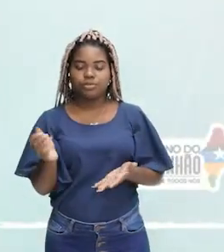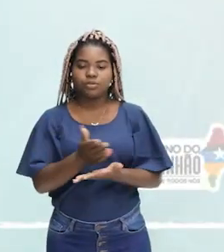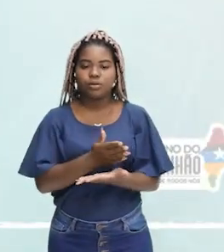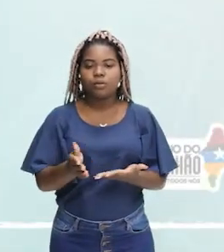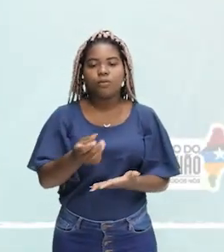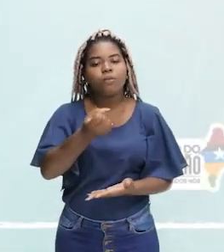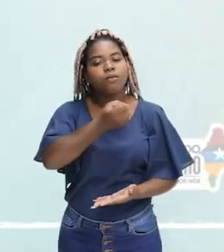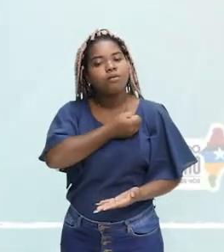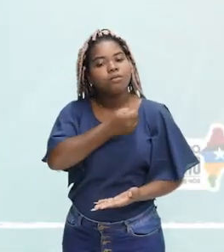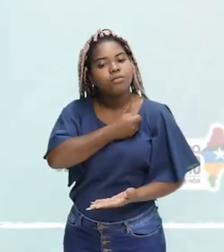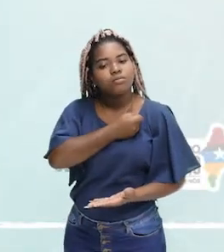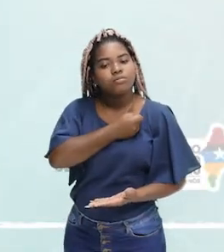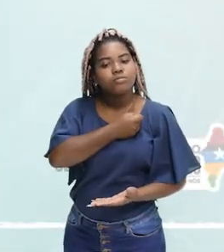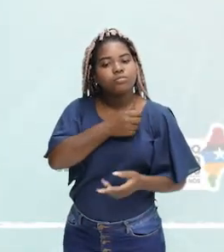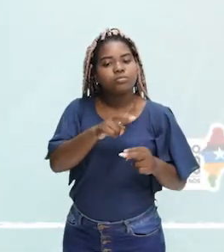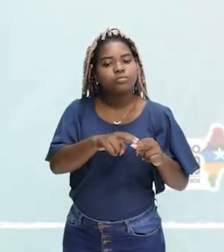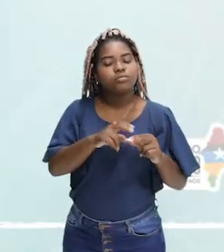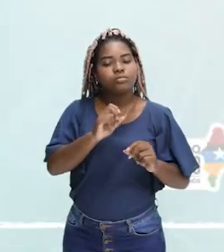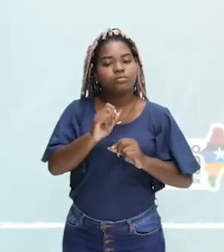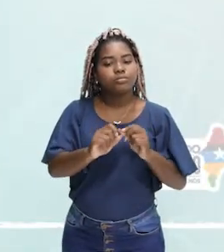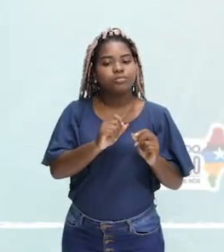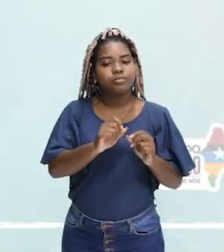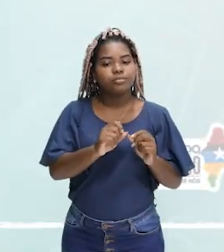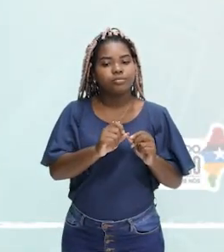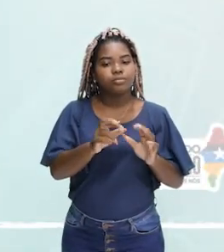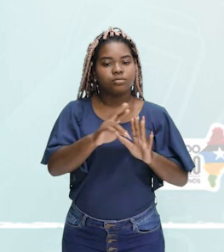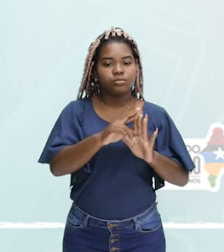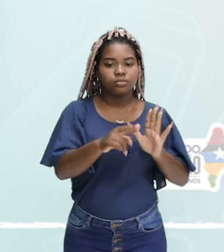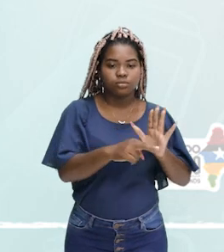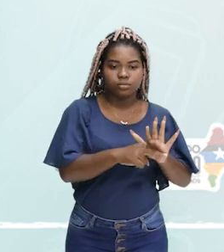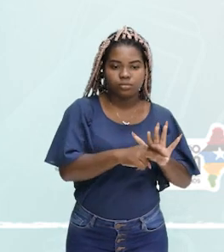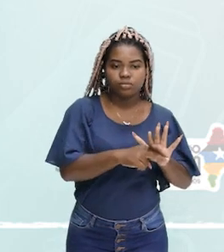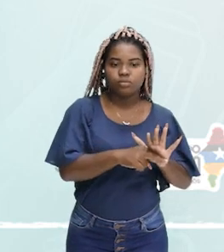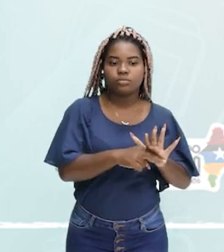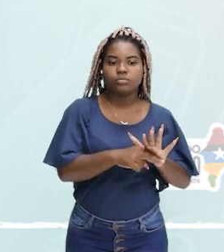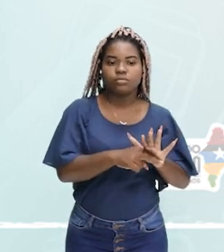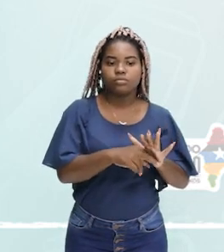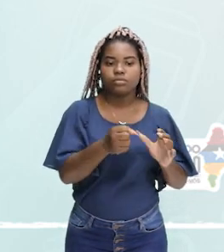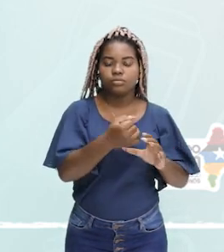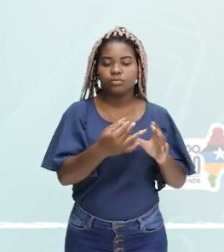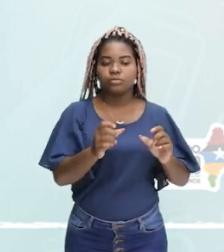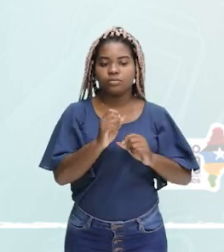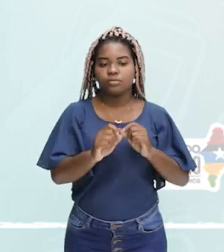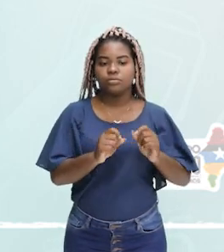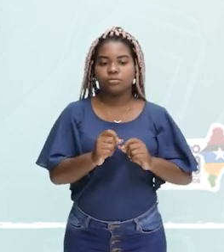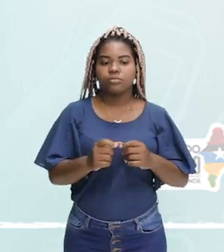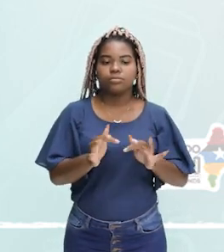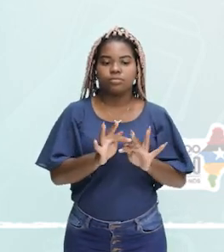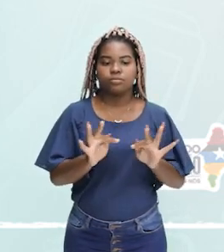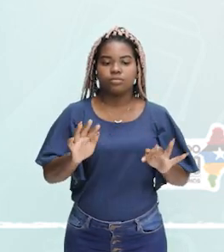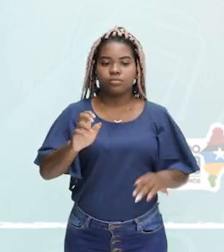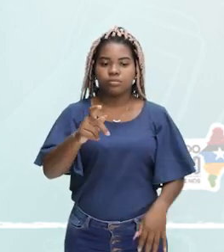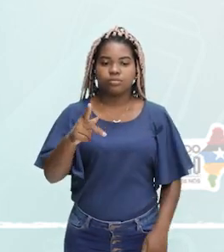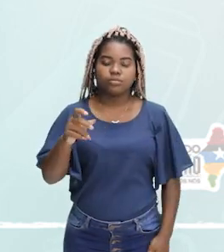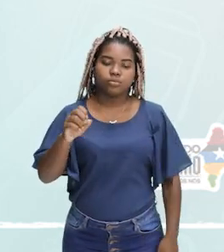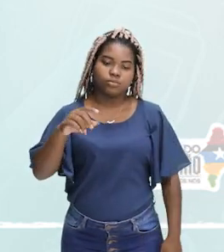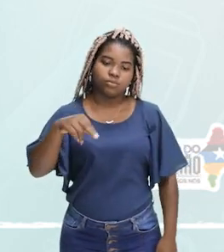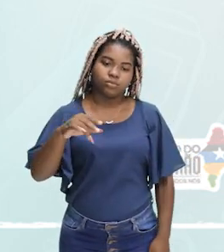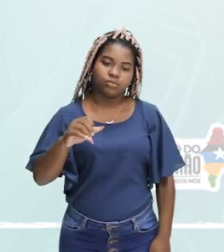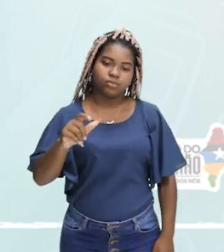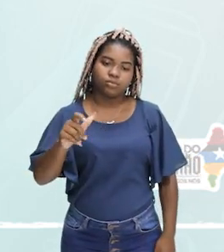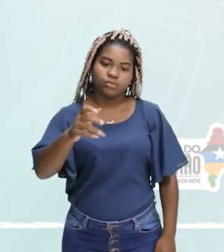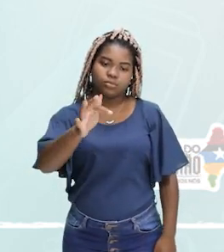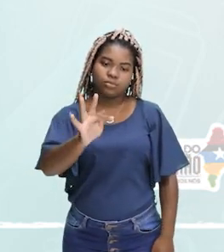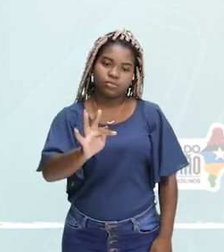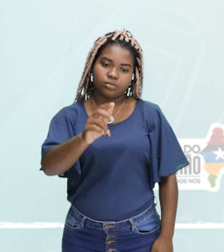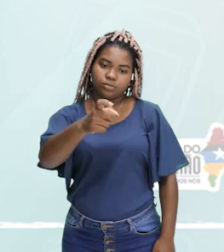De acordo com quem? De acordo com aquela lei, a lei de formação que está lá, que é característica de uma função exponencial. Olha a escrita lá, f de x é igual